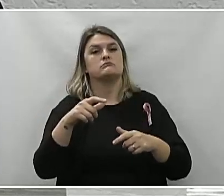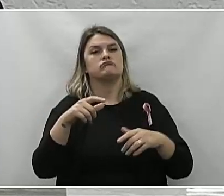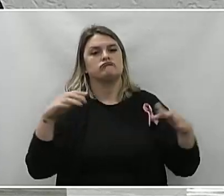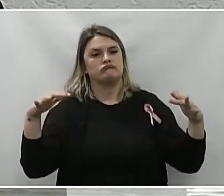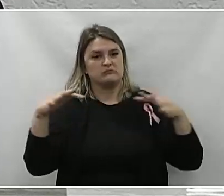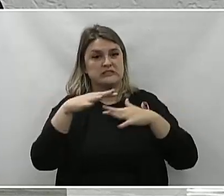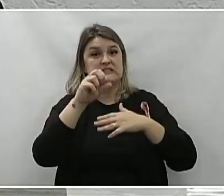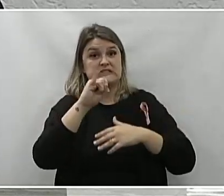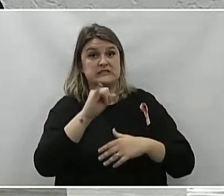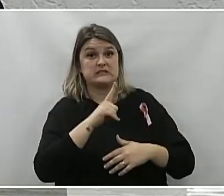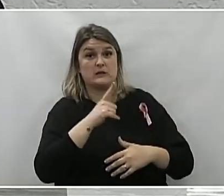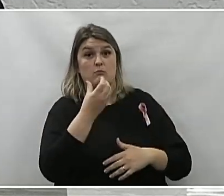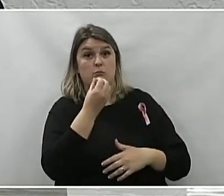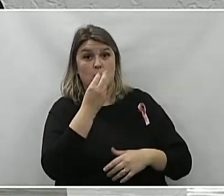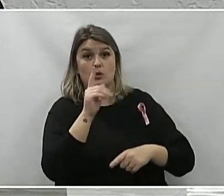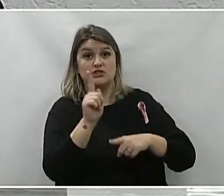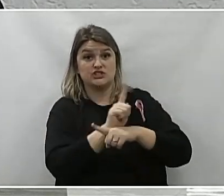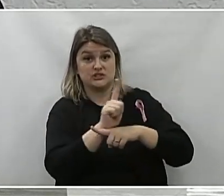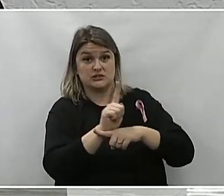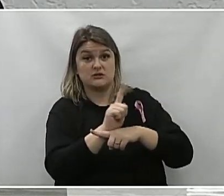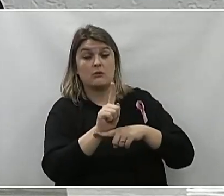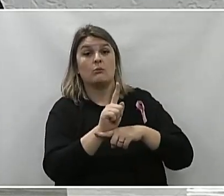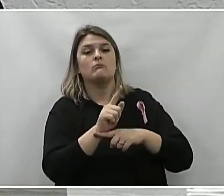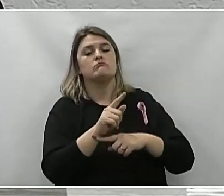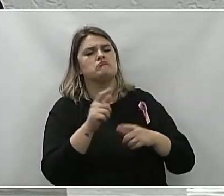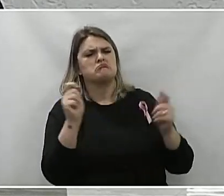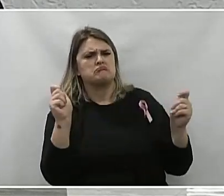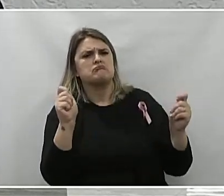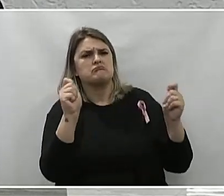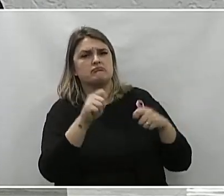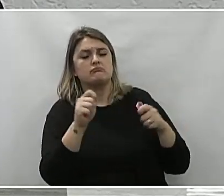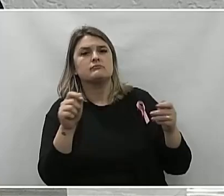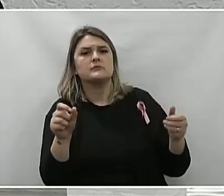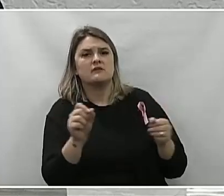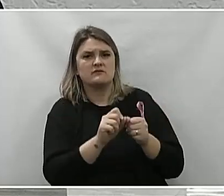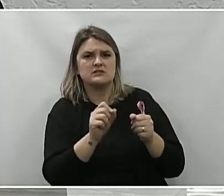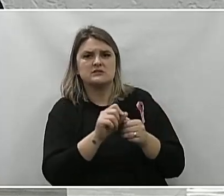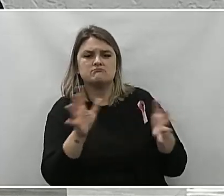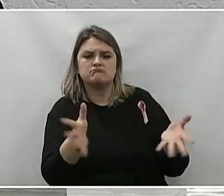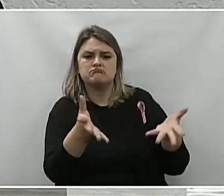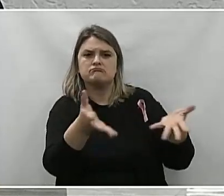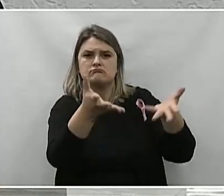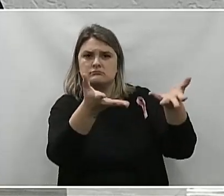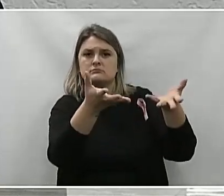bem geridos constitui tanto capaz de produzir relevantes